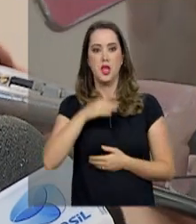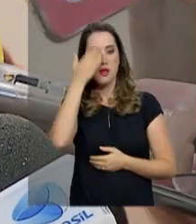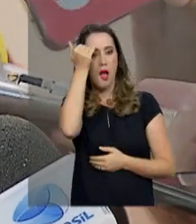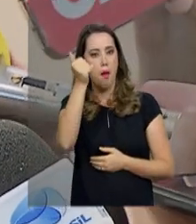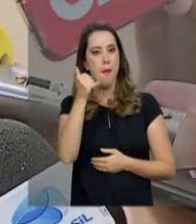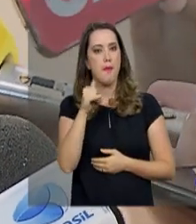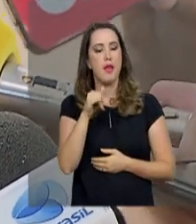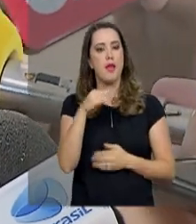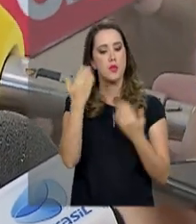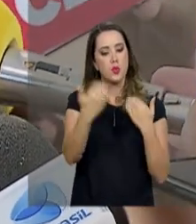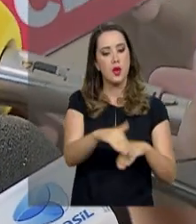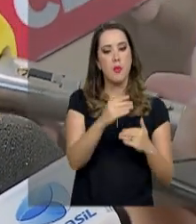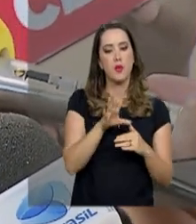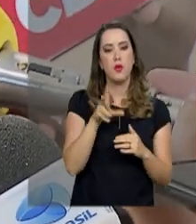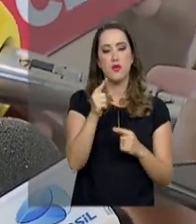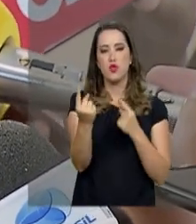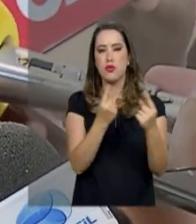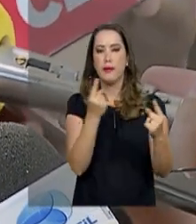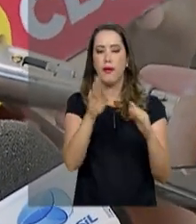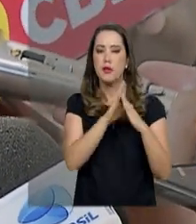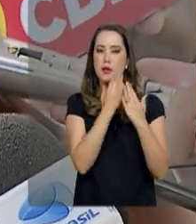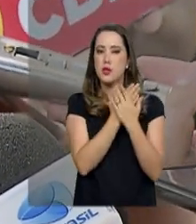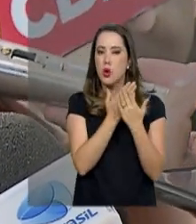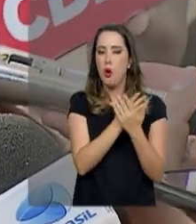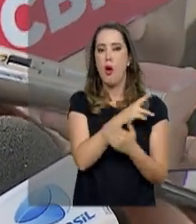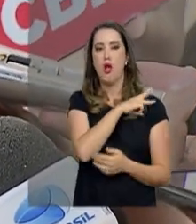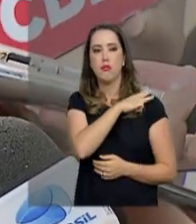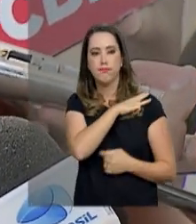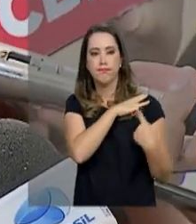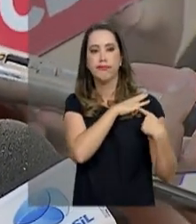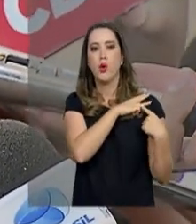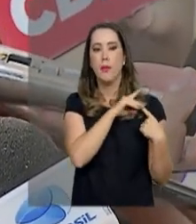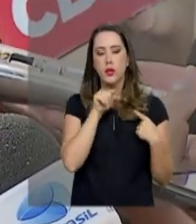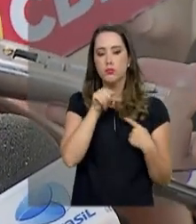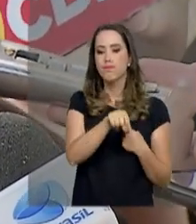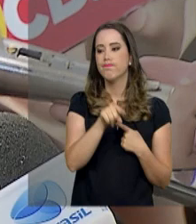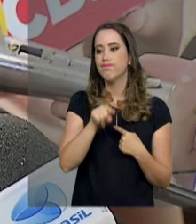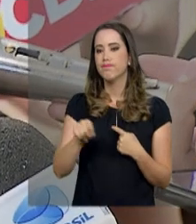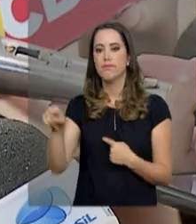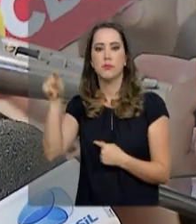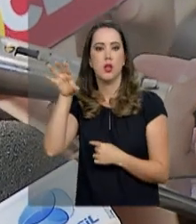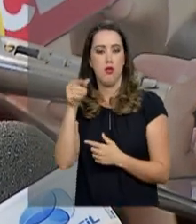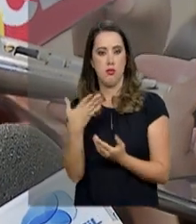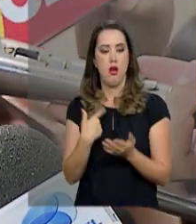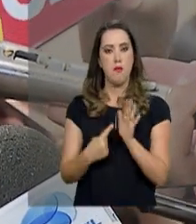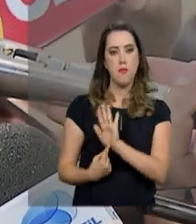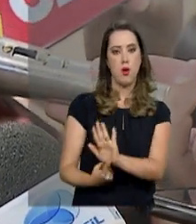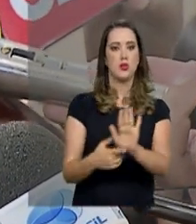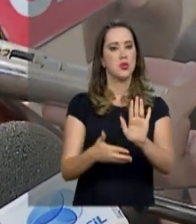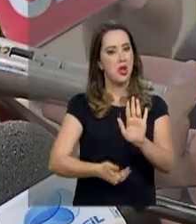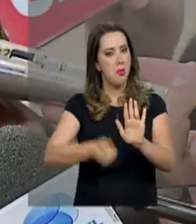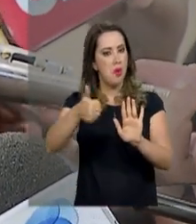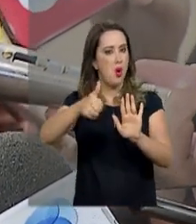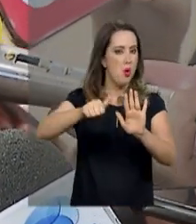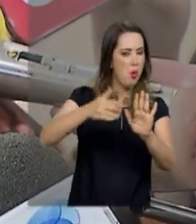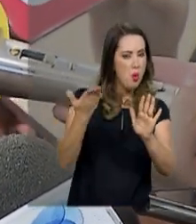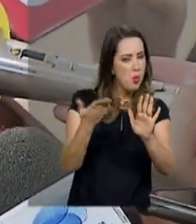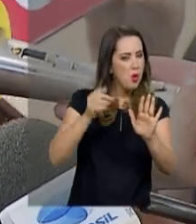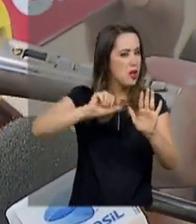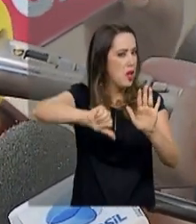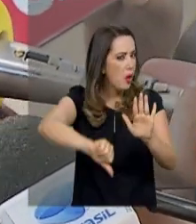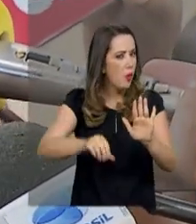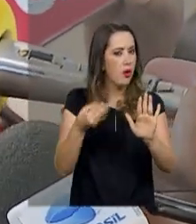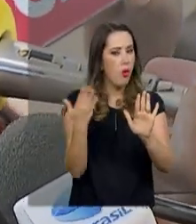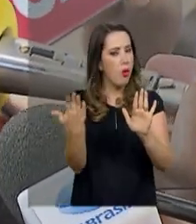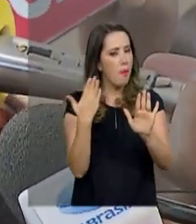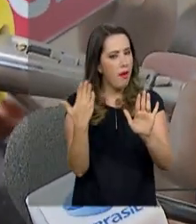por escola no ensino médio. Isso poderá nos mostrar evidências daquilo que dá mais certo, daquilo que não está dando tão certo, e